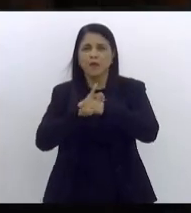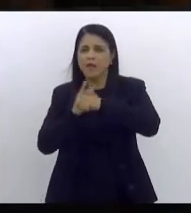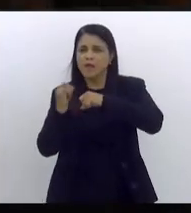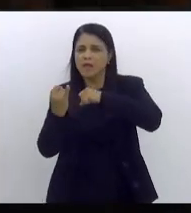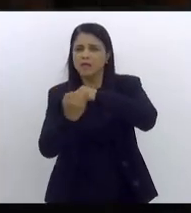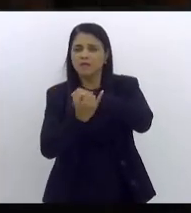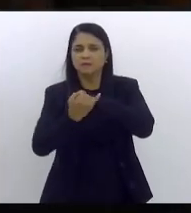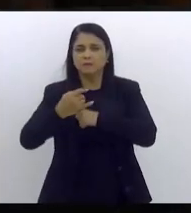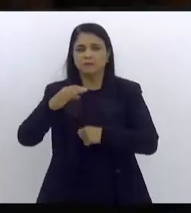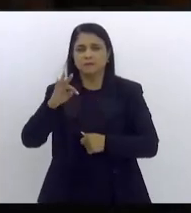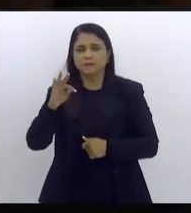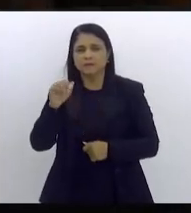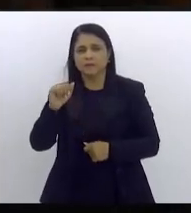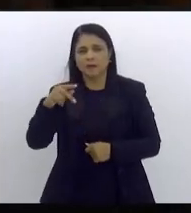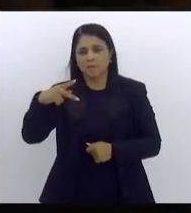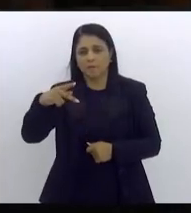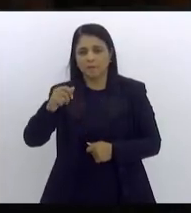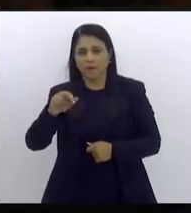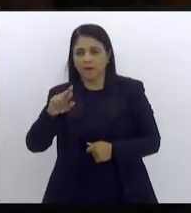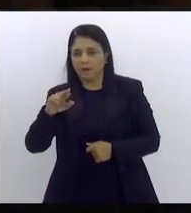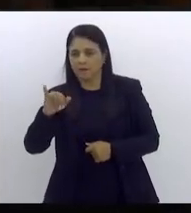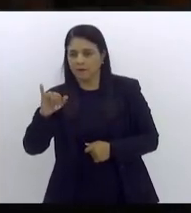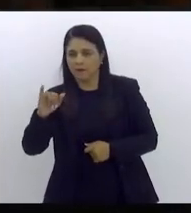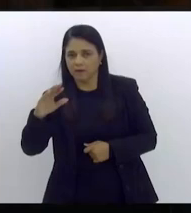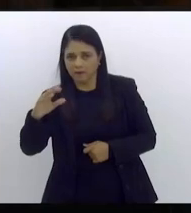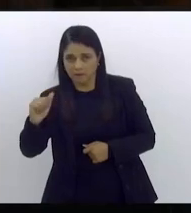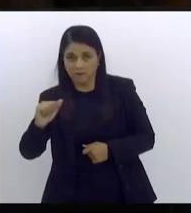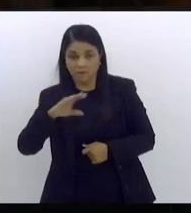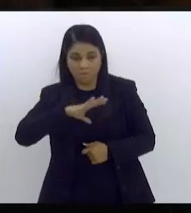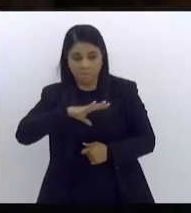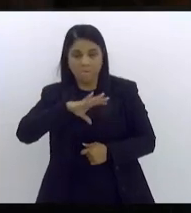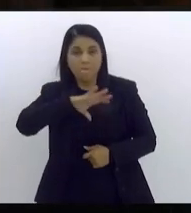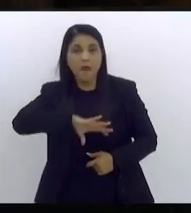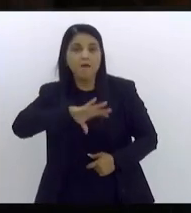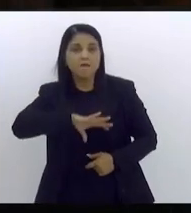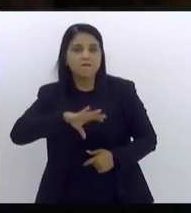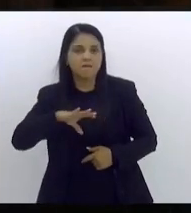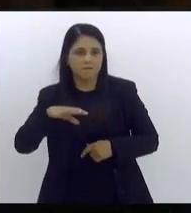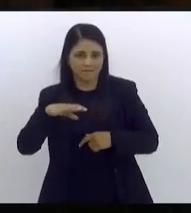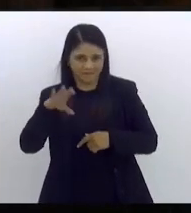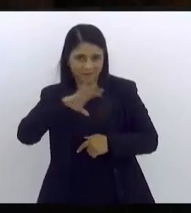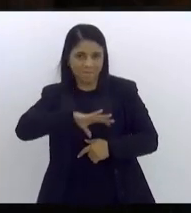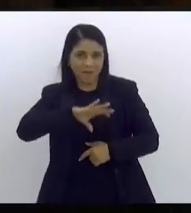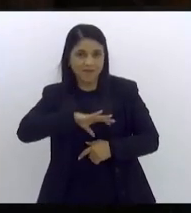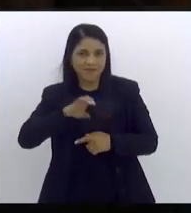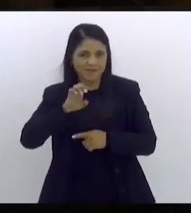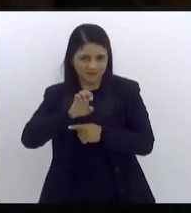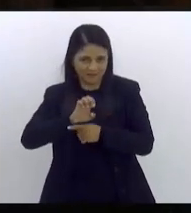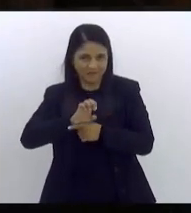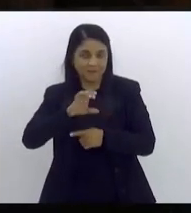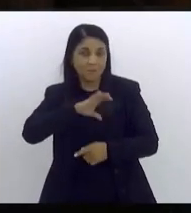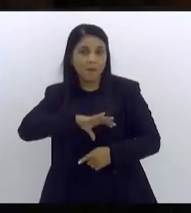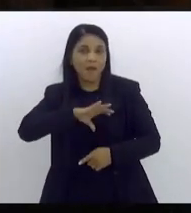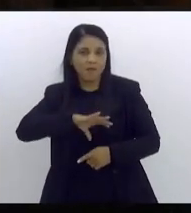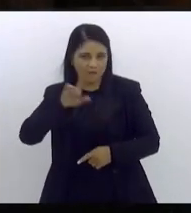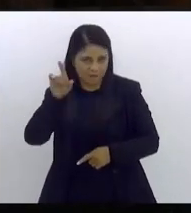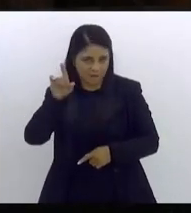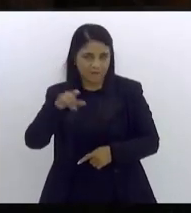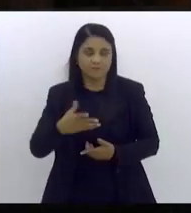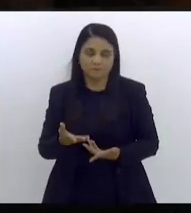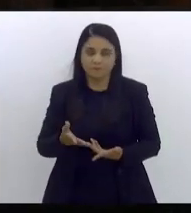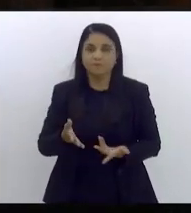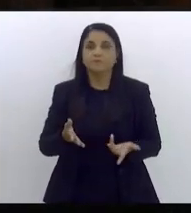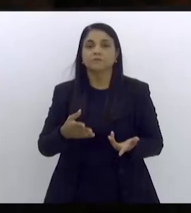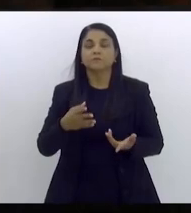Taparica, na Bahia. Então, o ritual de passagem é